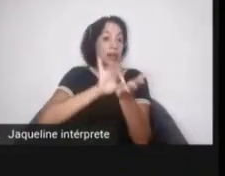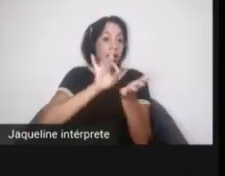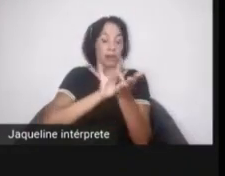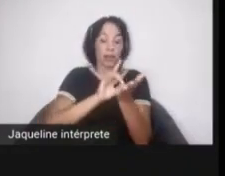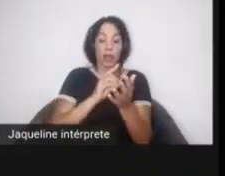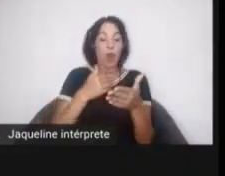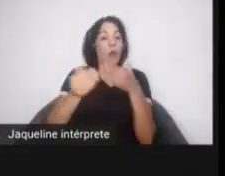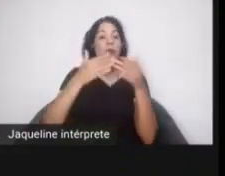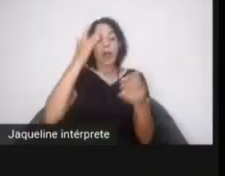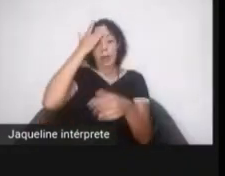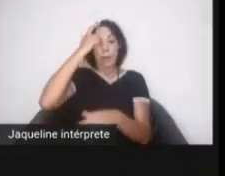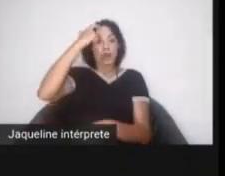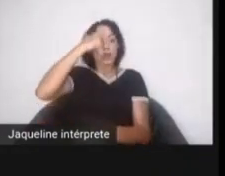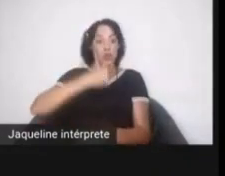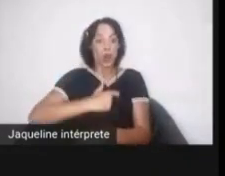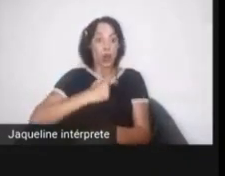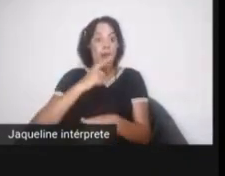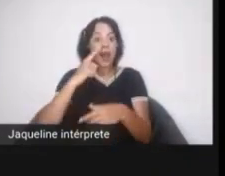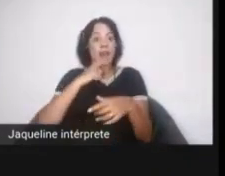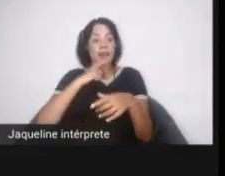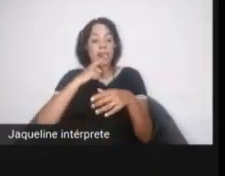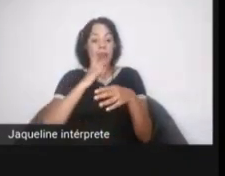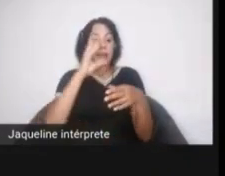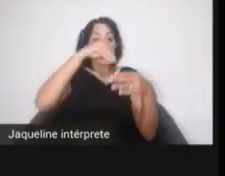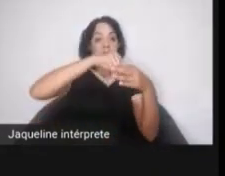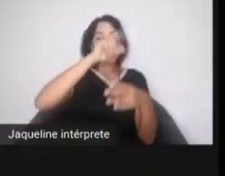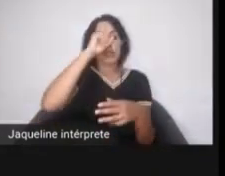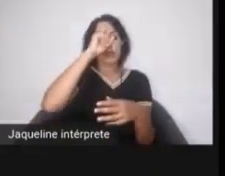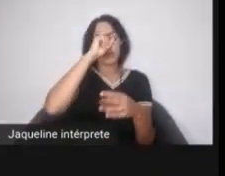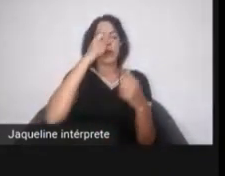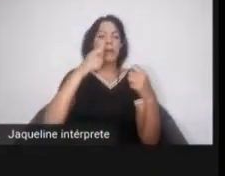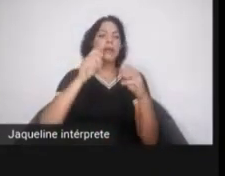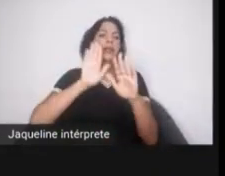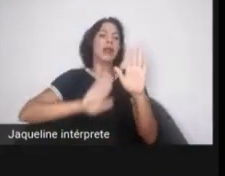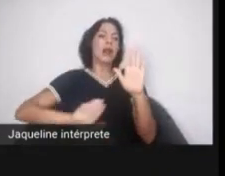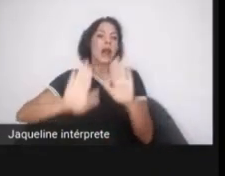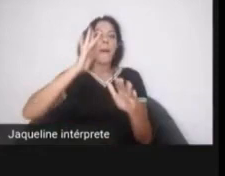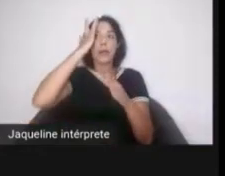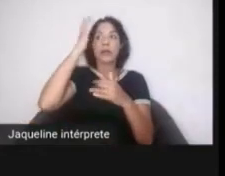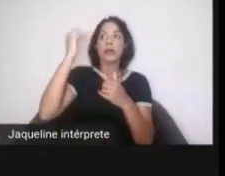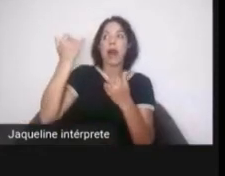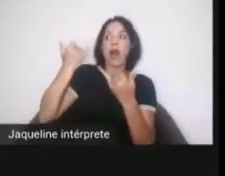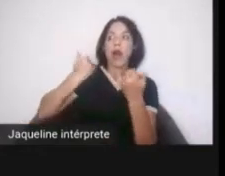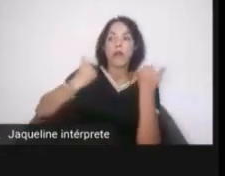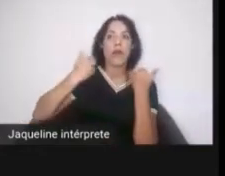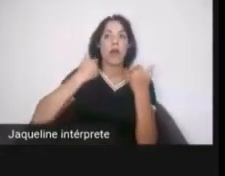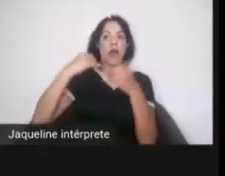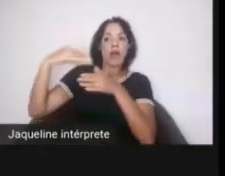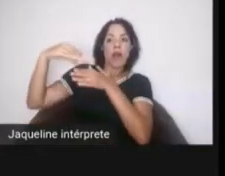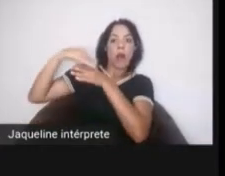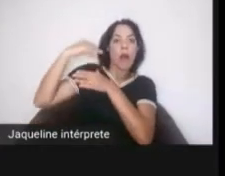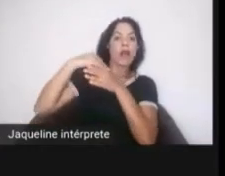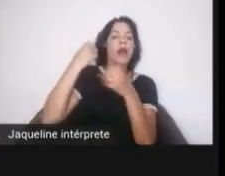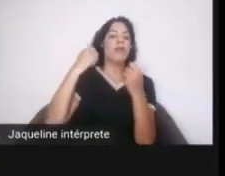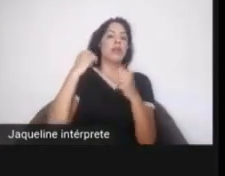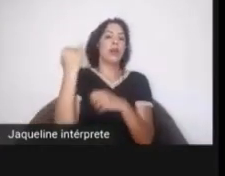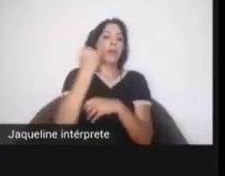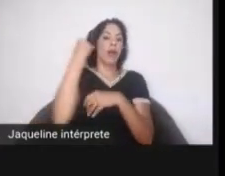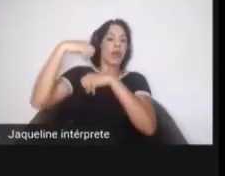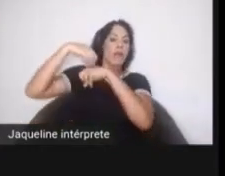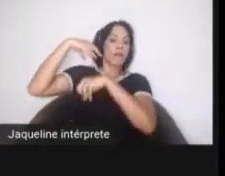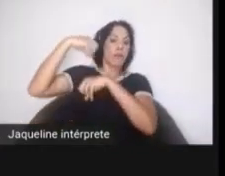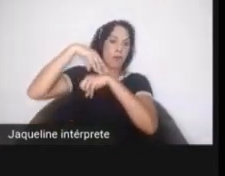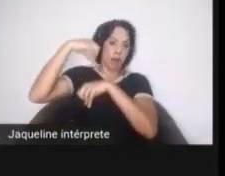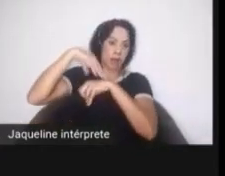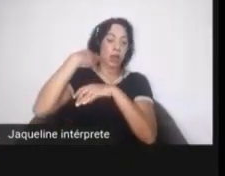hospital, nós precisamos desse cuidado, não é? Alguém que nos informe, que nos oriente. Então, esse trabalho